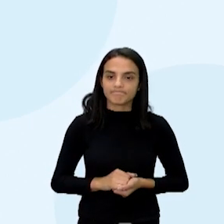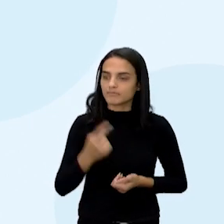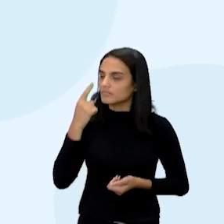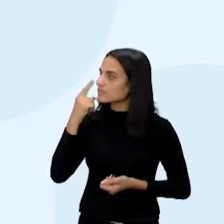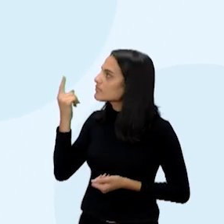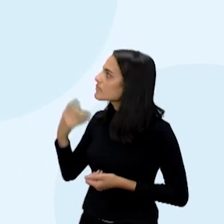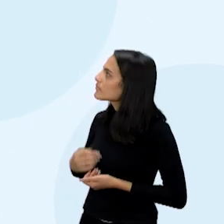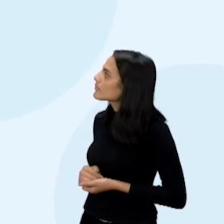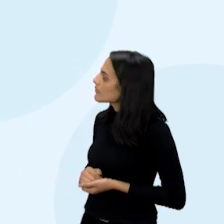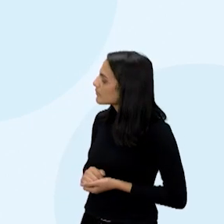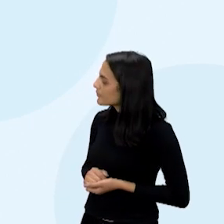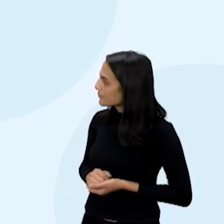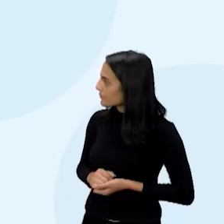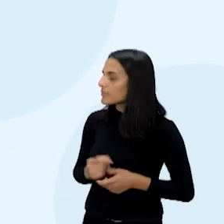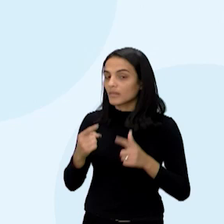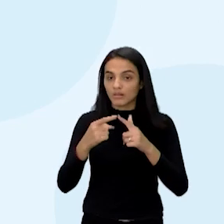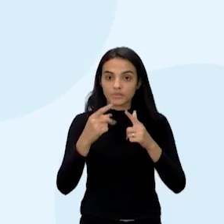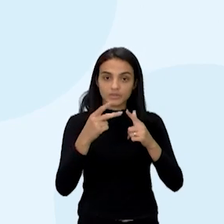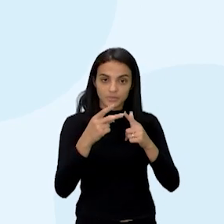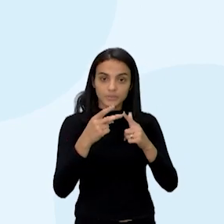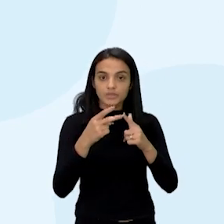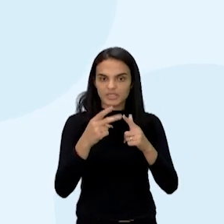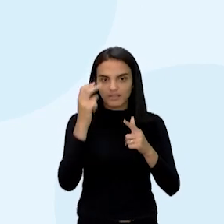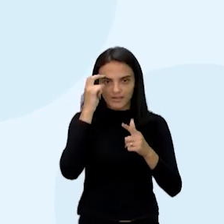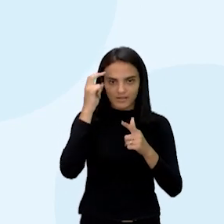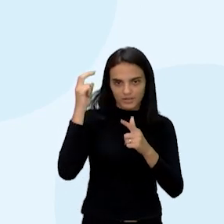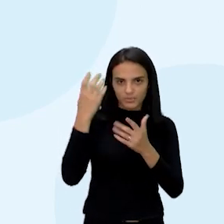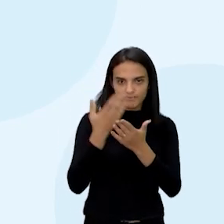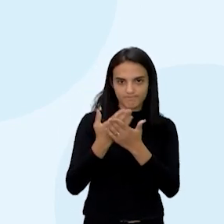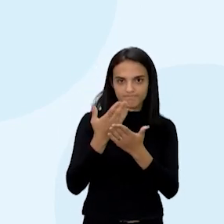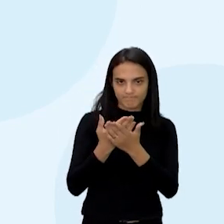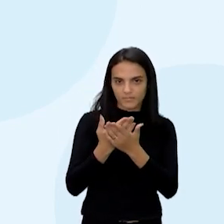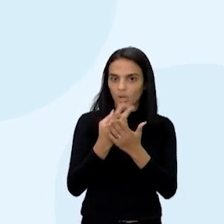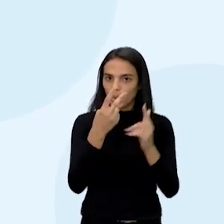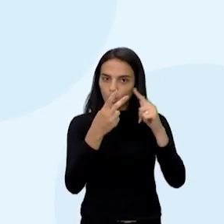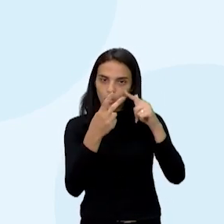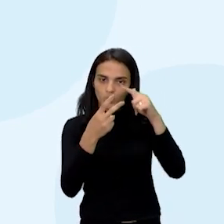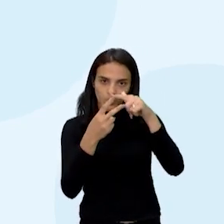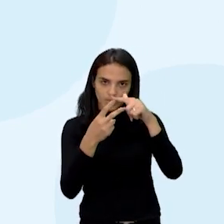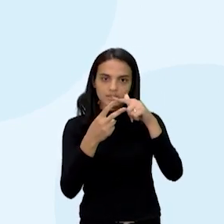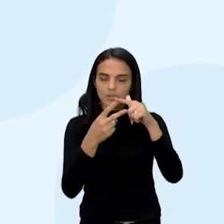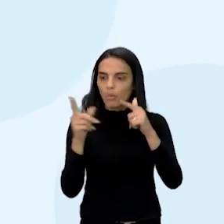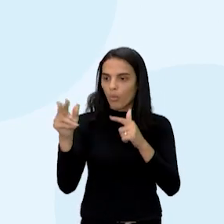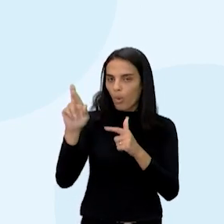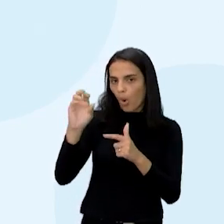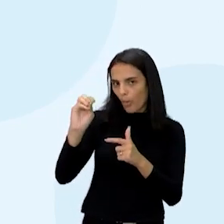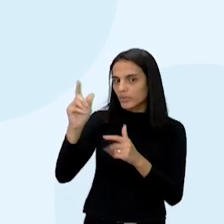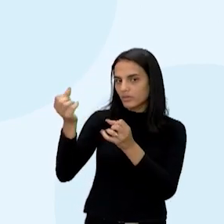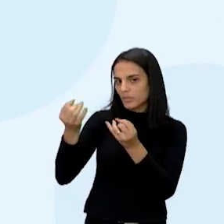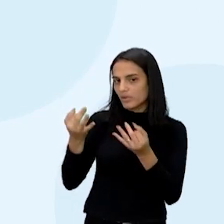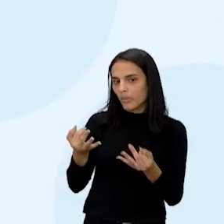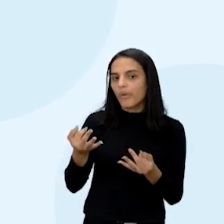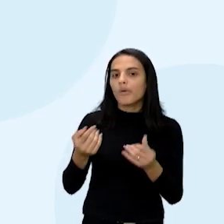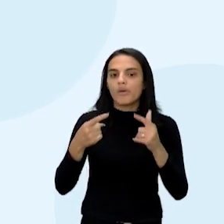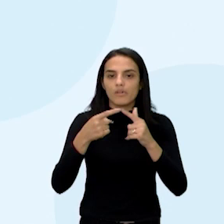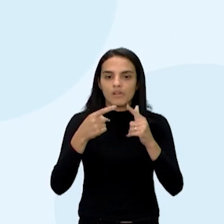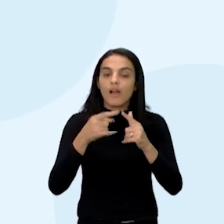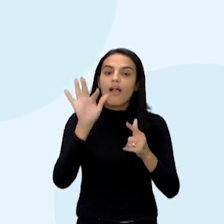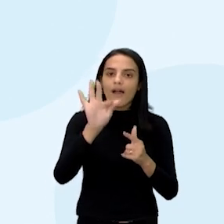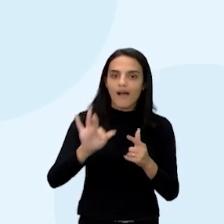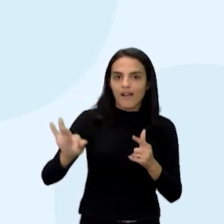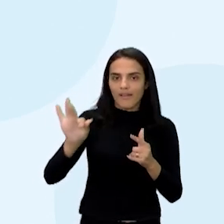Bom, existem dois tipos de superdotação, né? O Robson, na fala dele, trouxe rapidamente a superdotação acadêmica